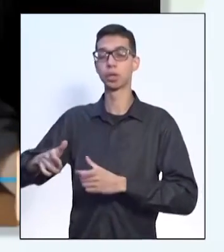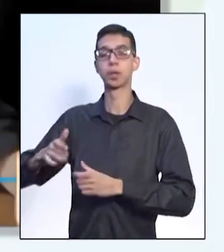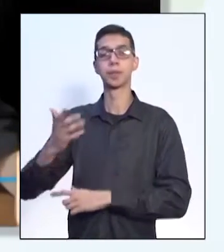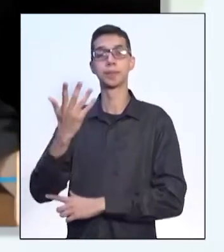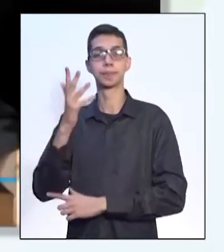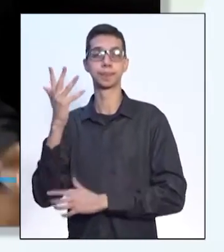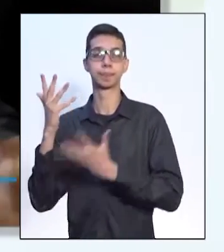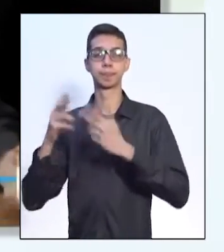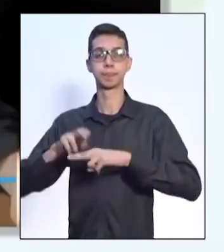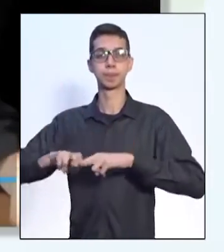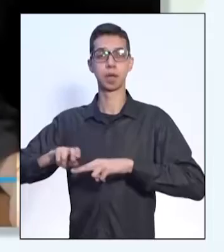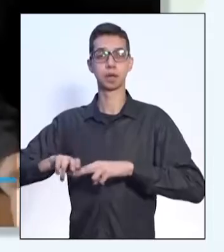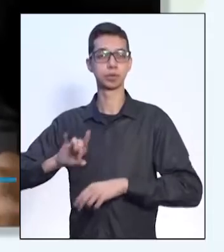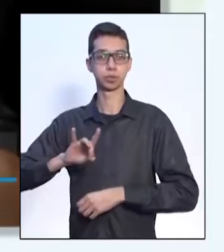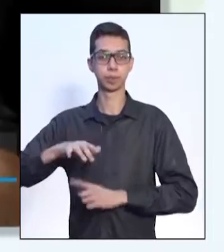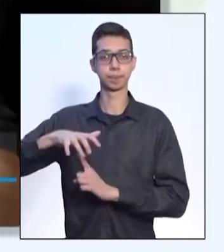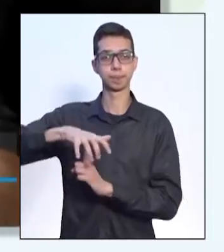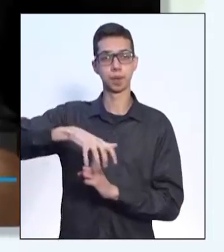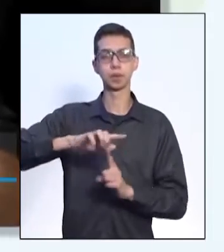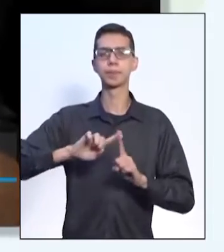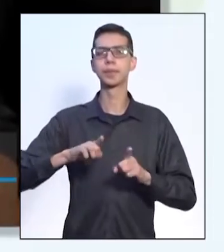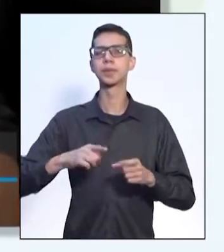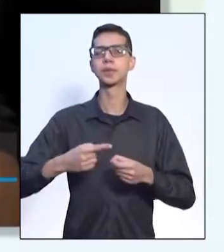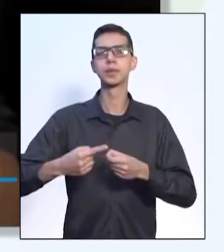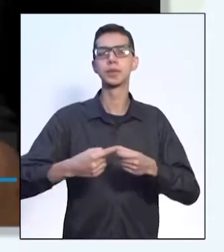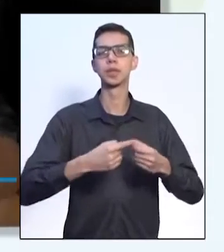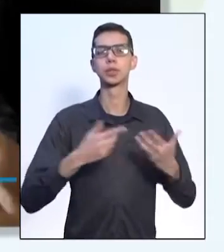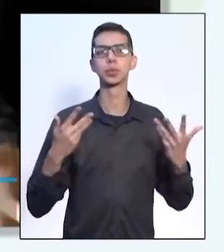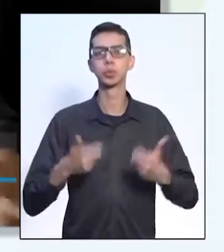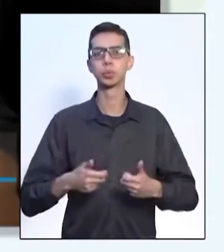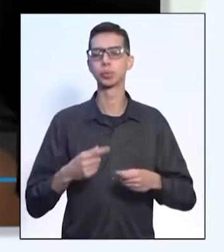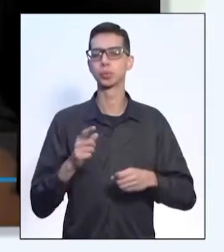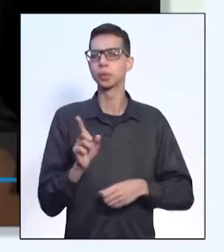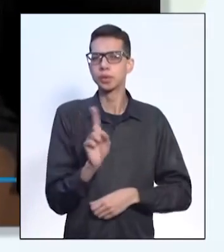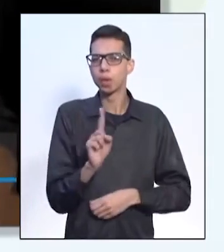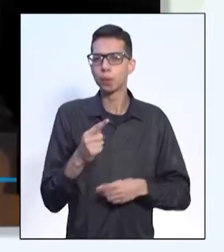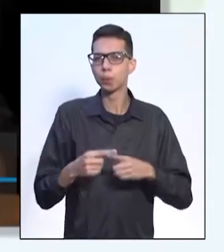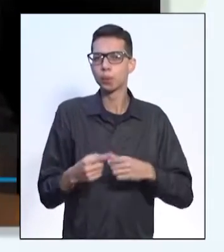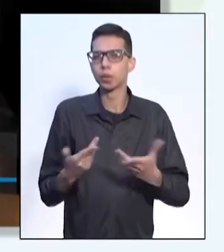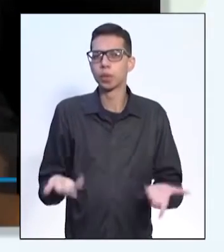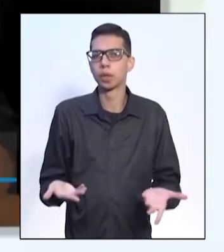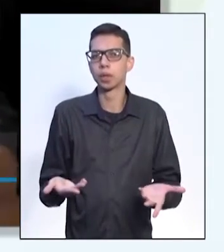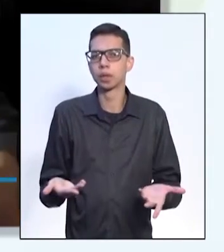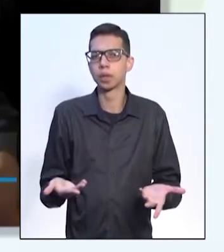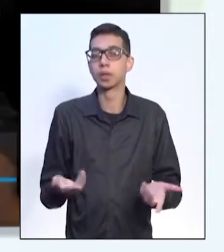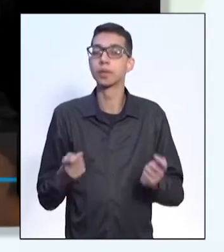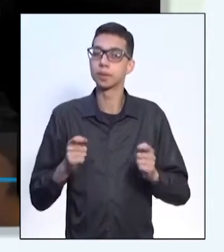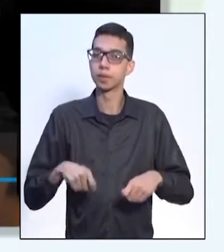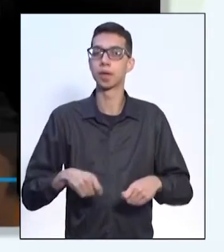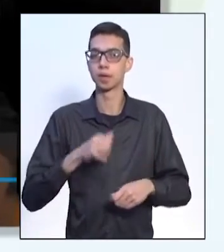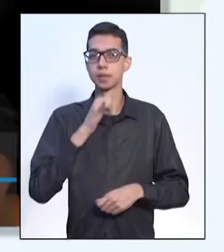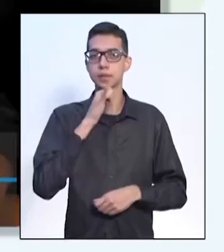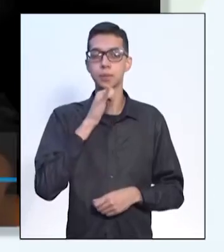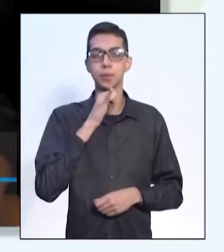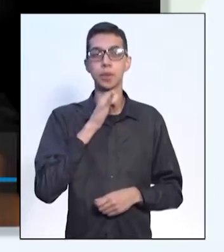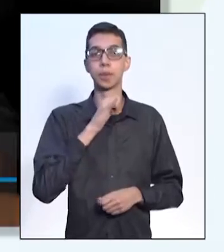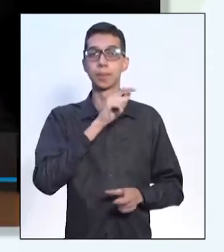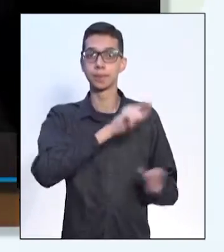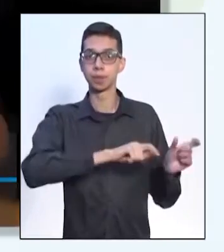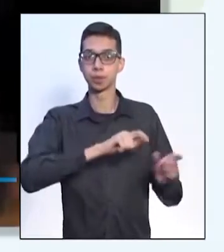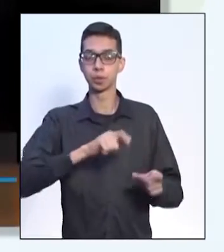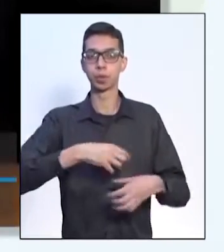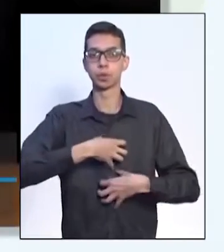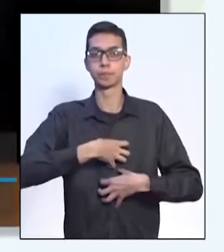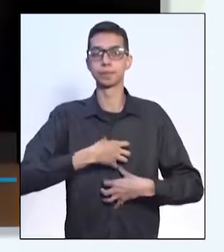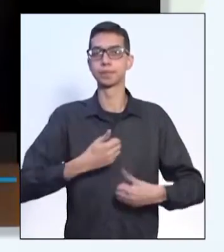cidade toda não poderia convidar as pessoas também a ocuparem esses espaços de uma forma mais agradável? É por isso que